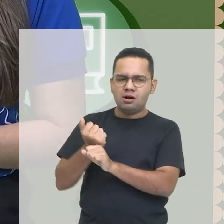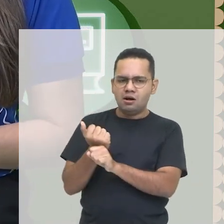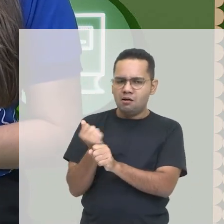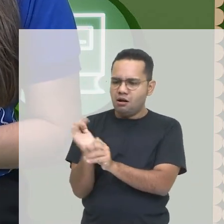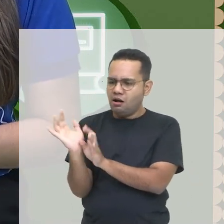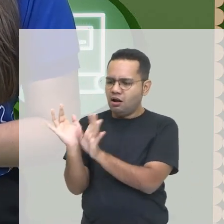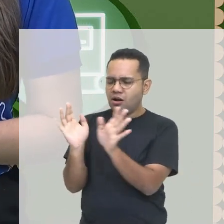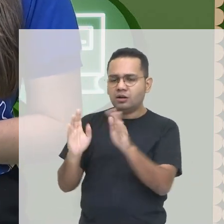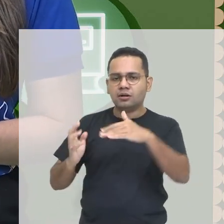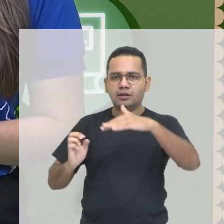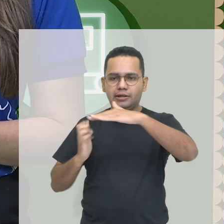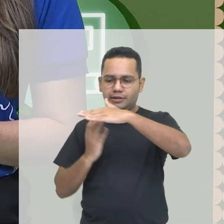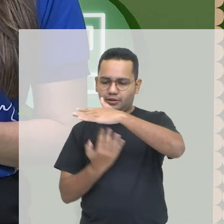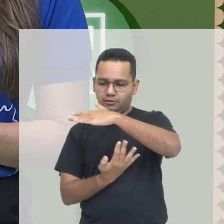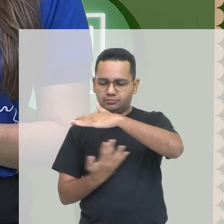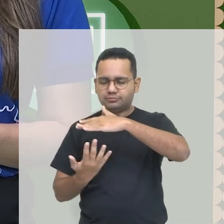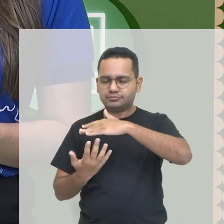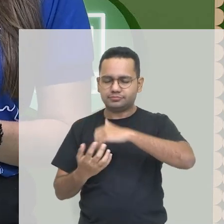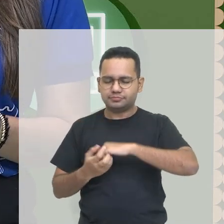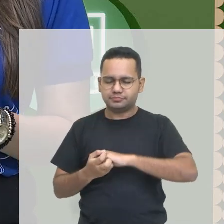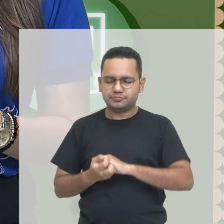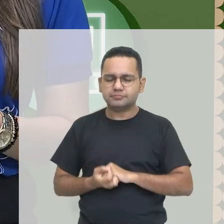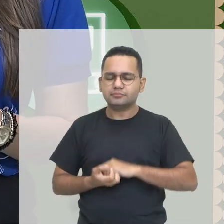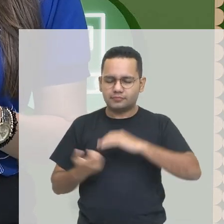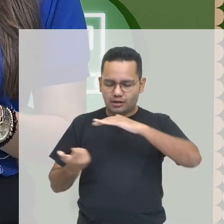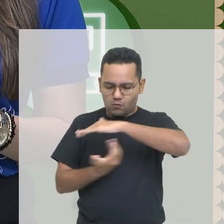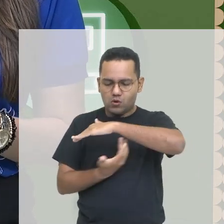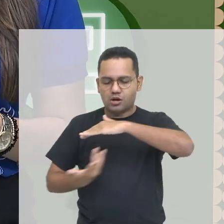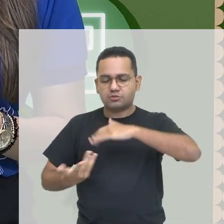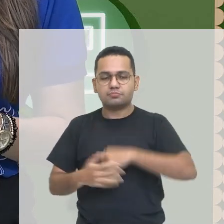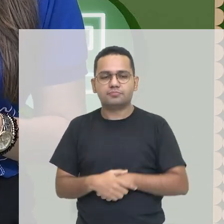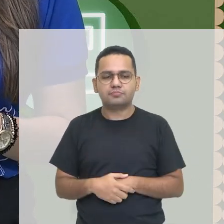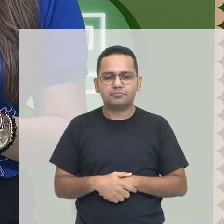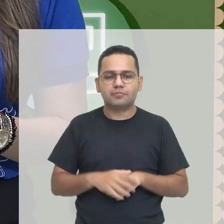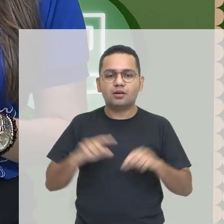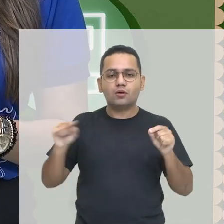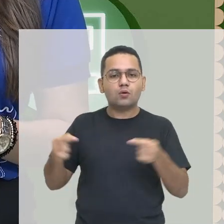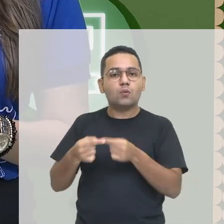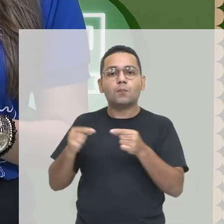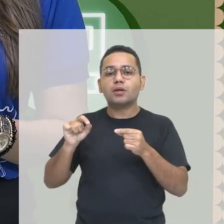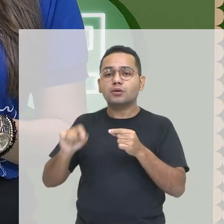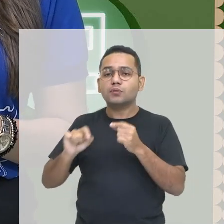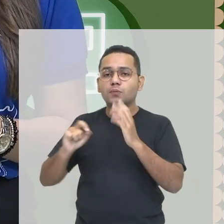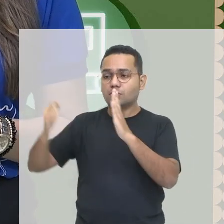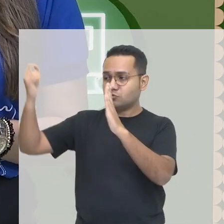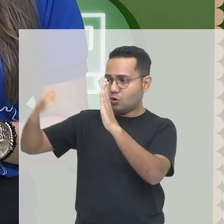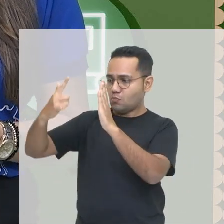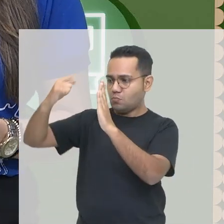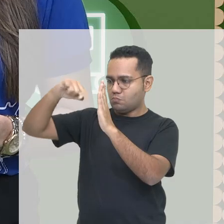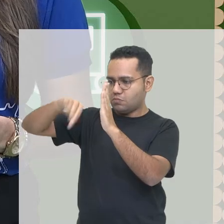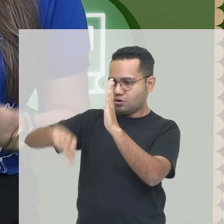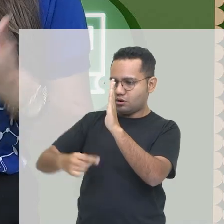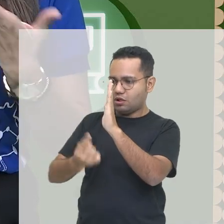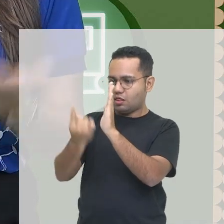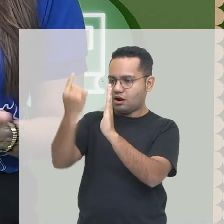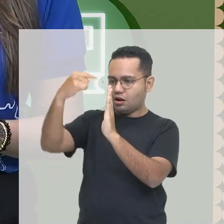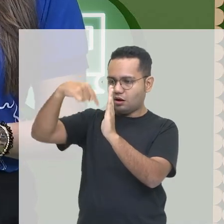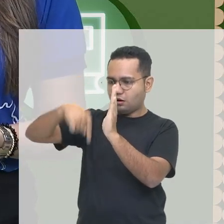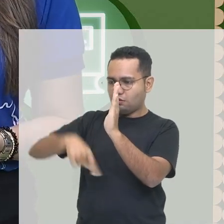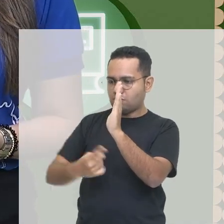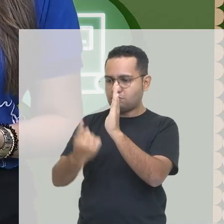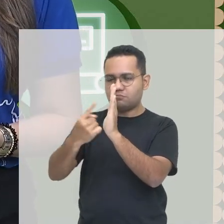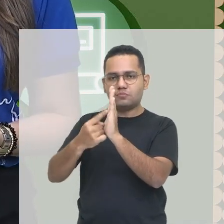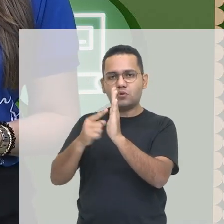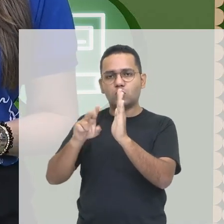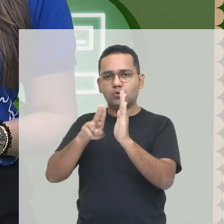nas algas, a gente está falando principalmente em fotossíntese, né? Então, com